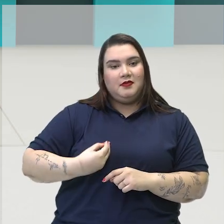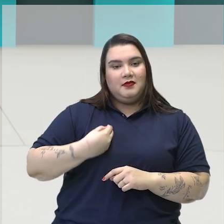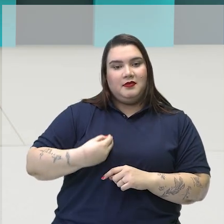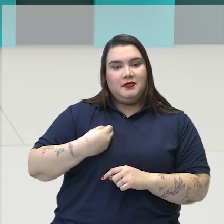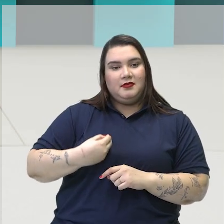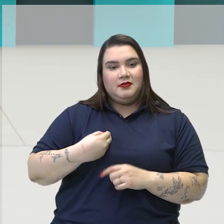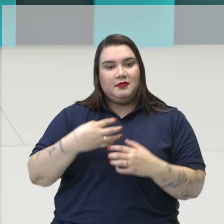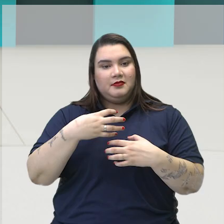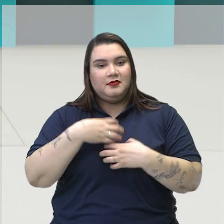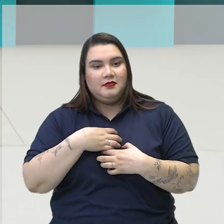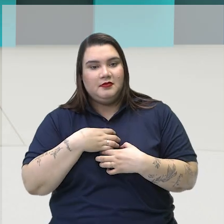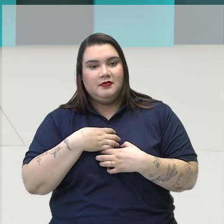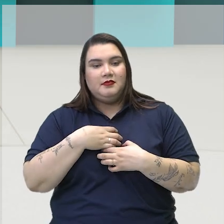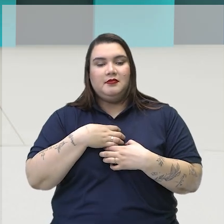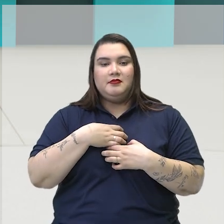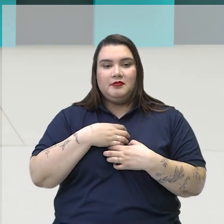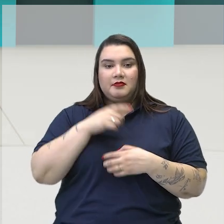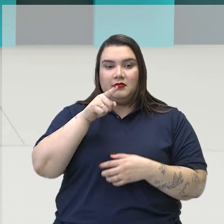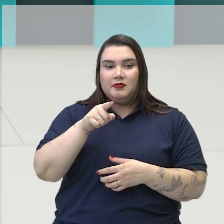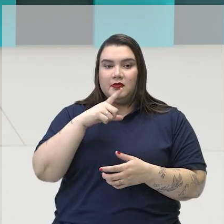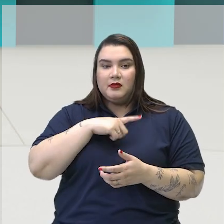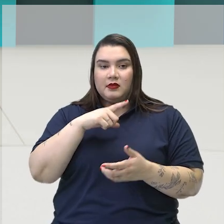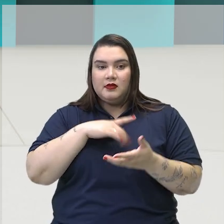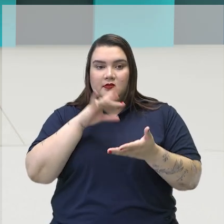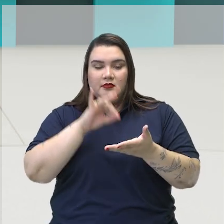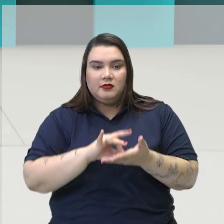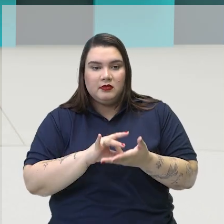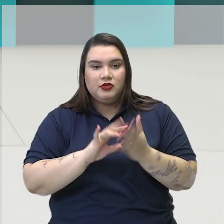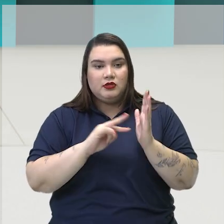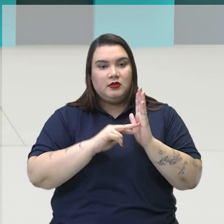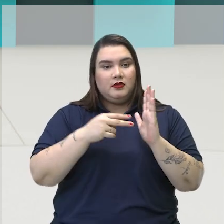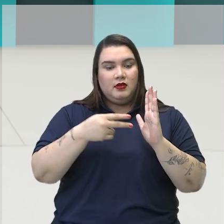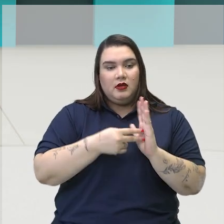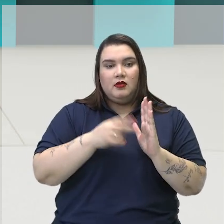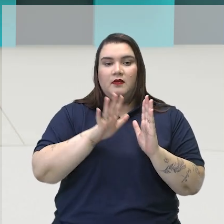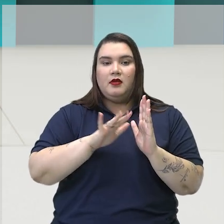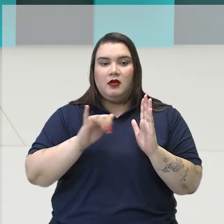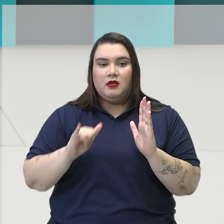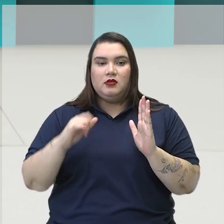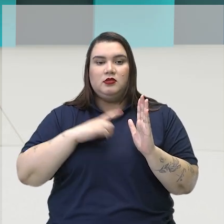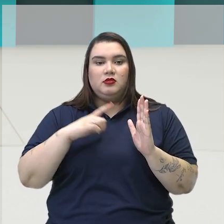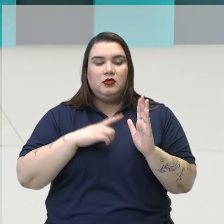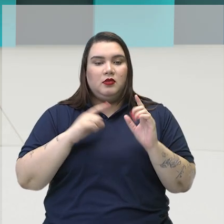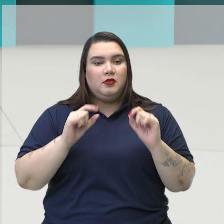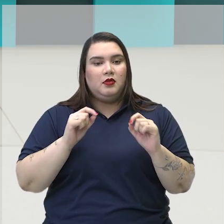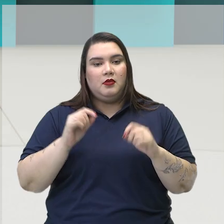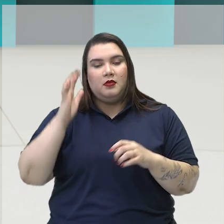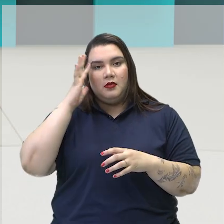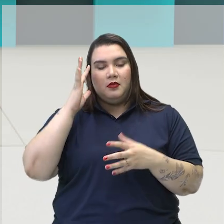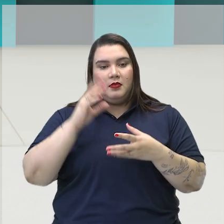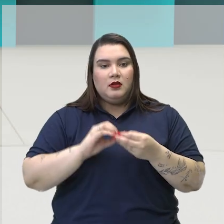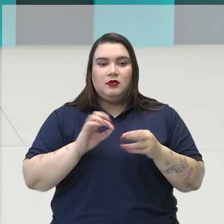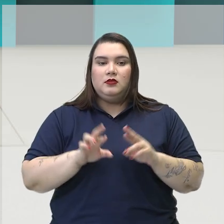vivência, daquilo que realmente você tem de signos que vão fazer com que você tenha uma